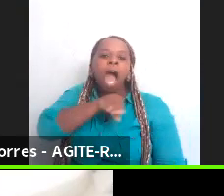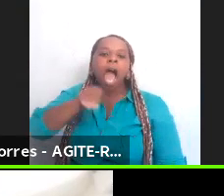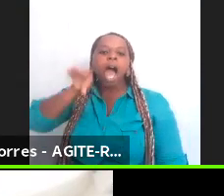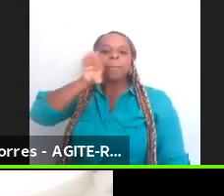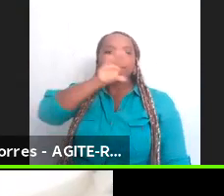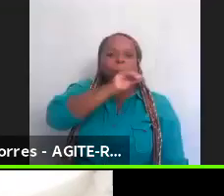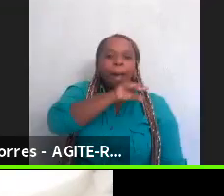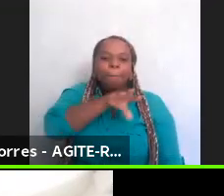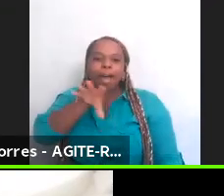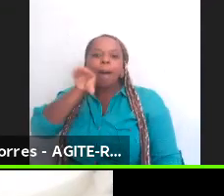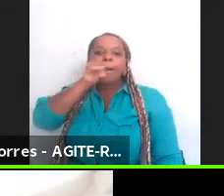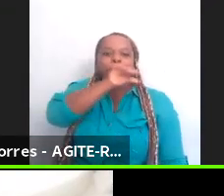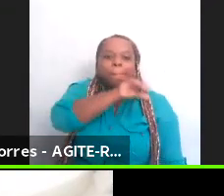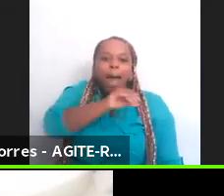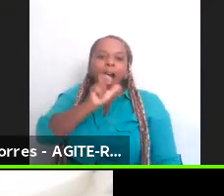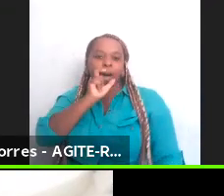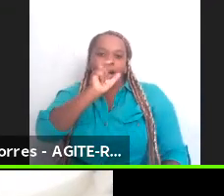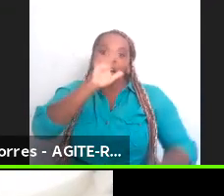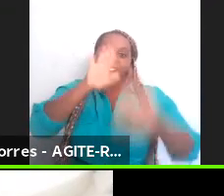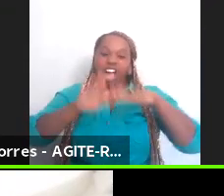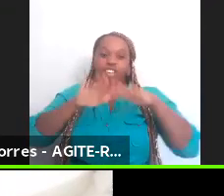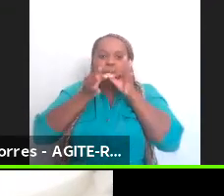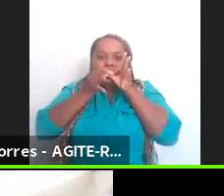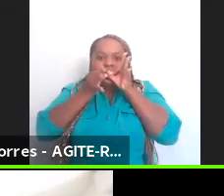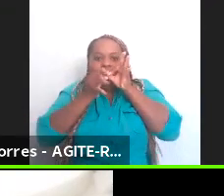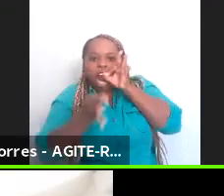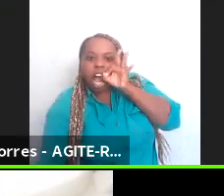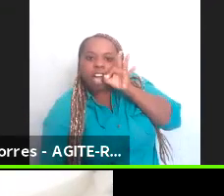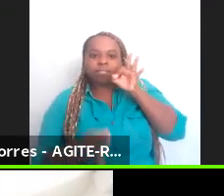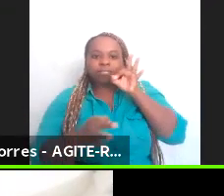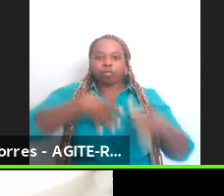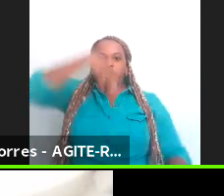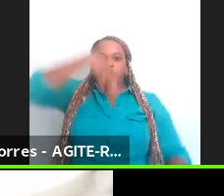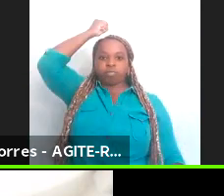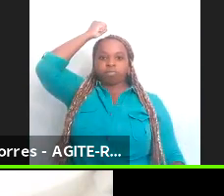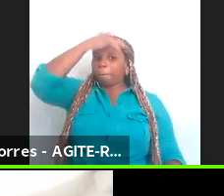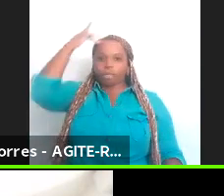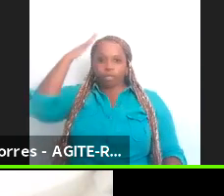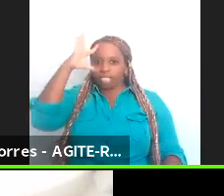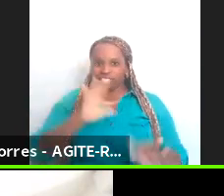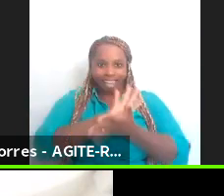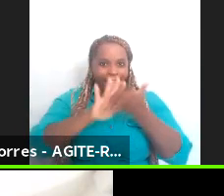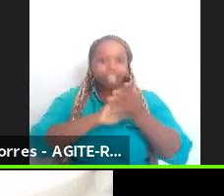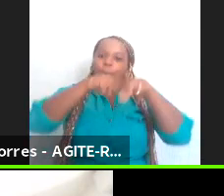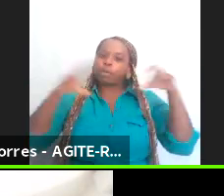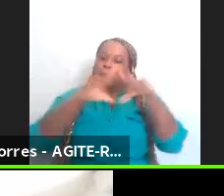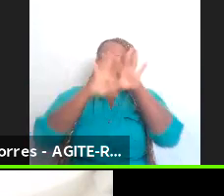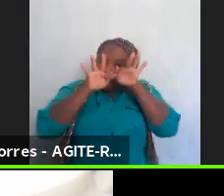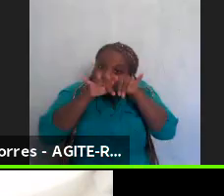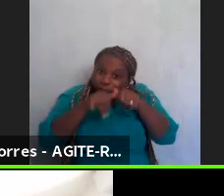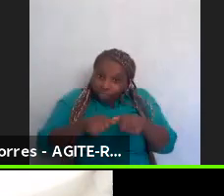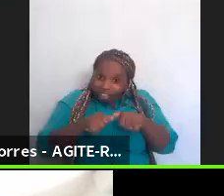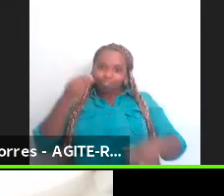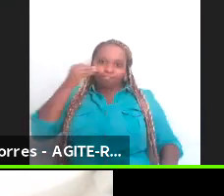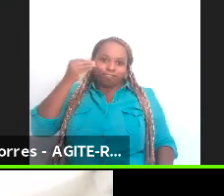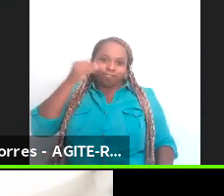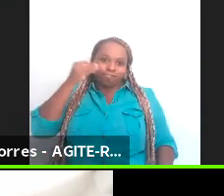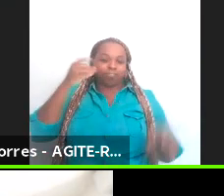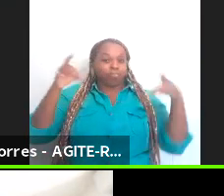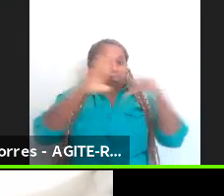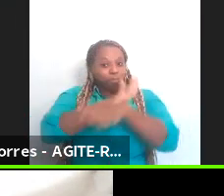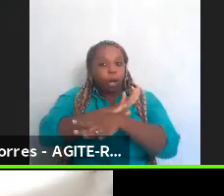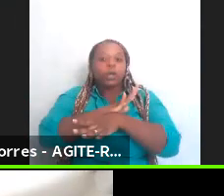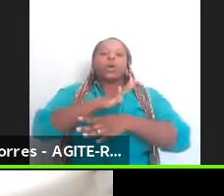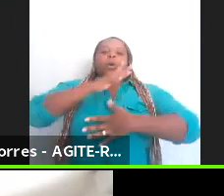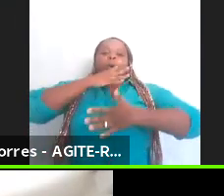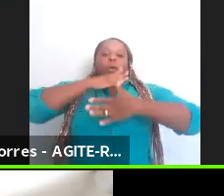vezes você fala correndo e ninguém entende nada. E aí, quando eu acabo, eu tento fazer o meu desaquecimento,